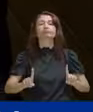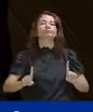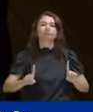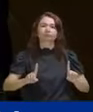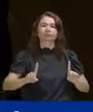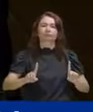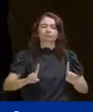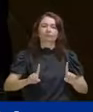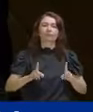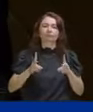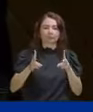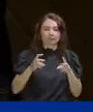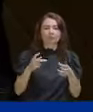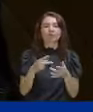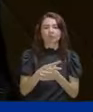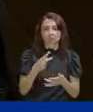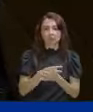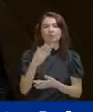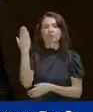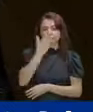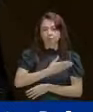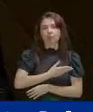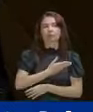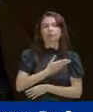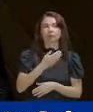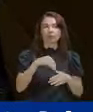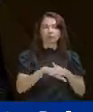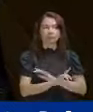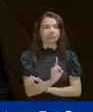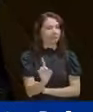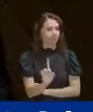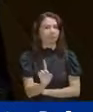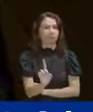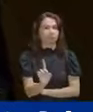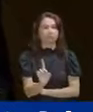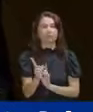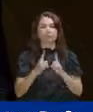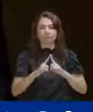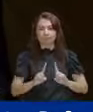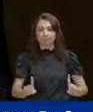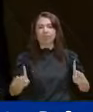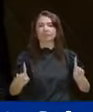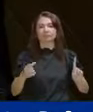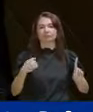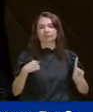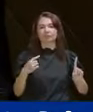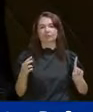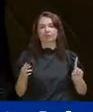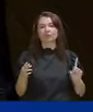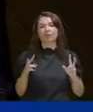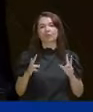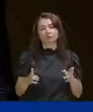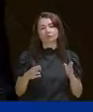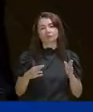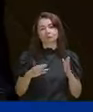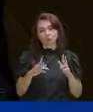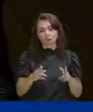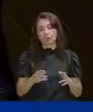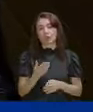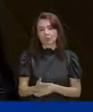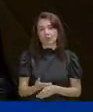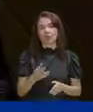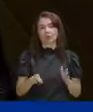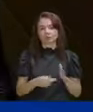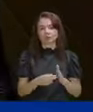foi reconhecida por maioria, o arquivamento não, embora eu tenha acompanhado a doutora Paola. Então,